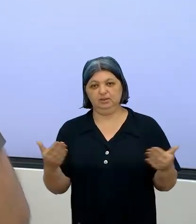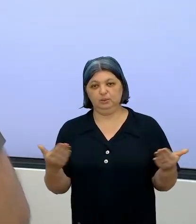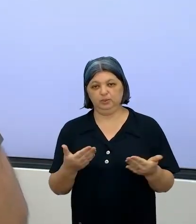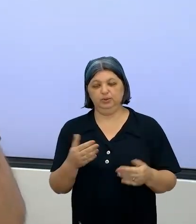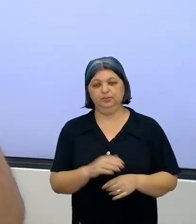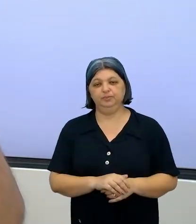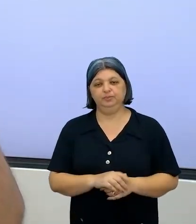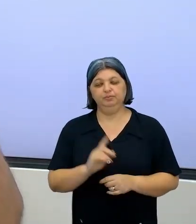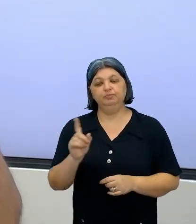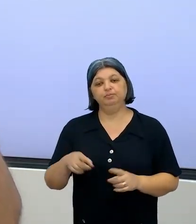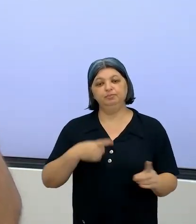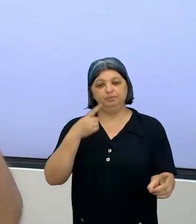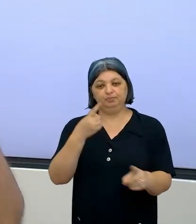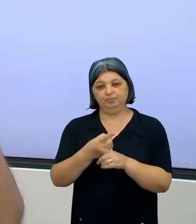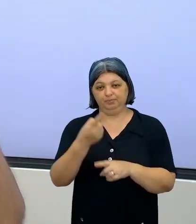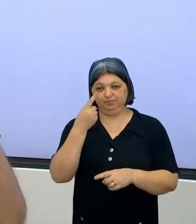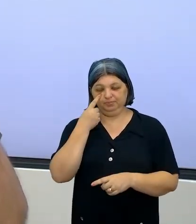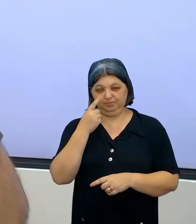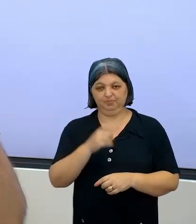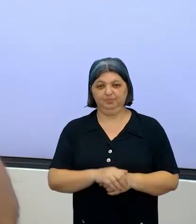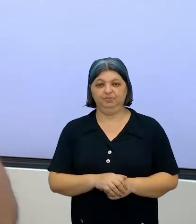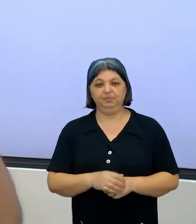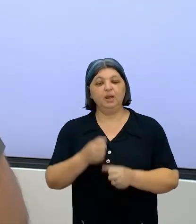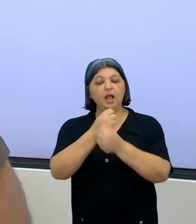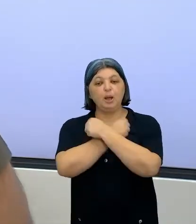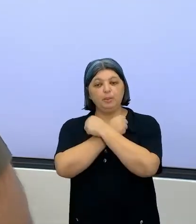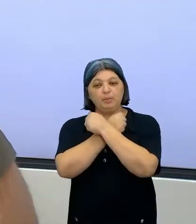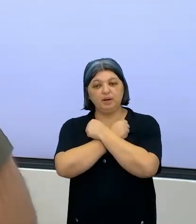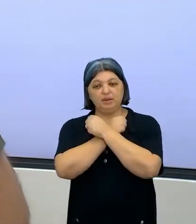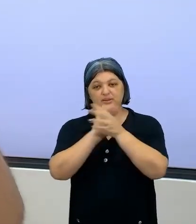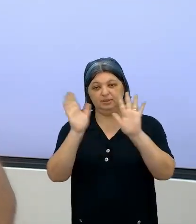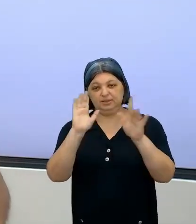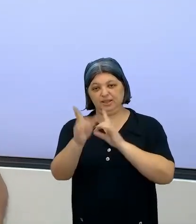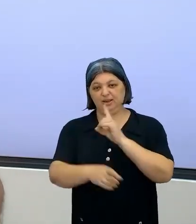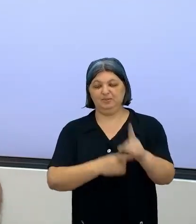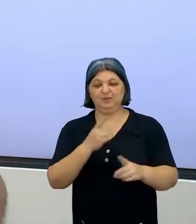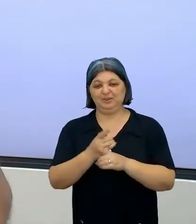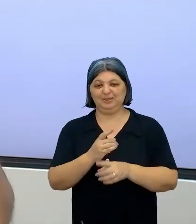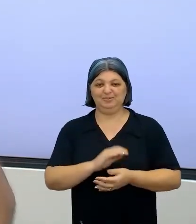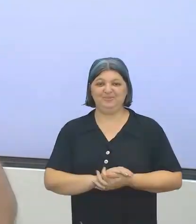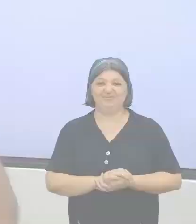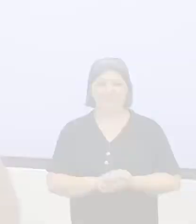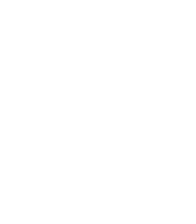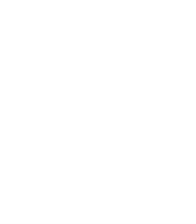e a gente se vê na próxima aula, tá certo? Um grande abraço e até a próxima.